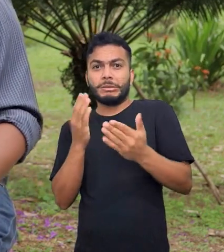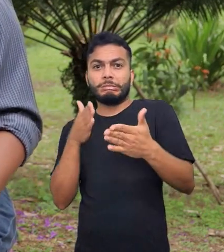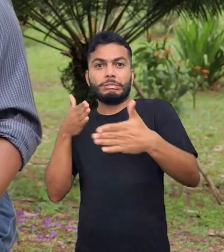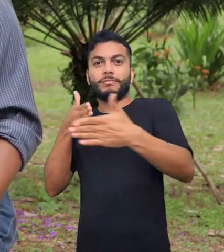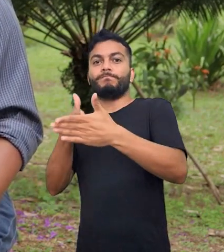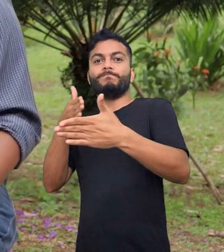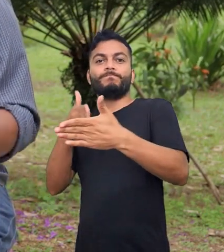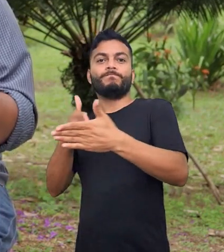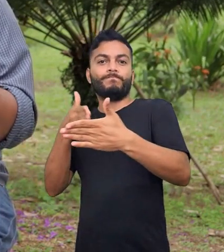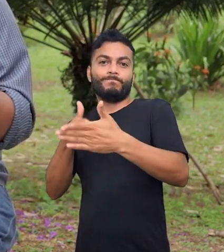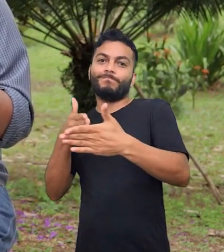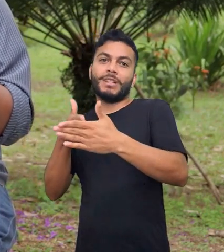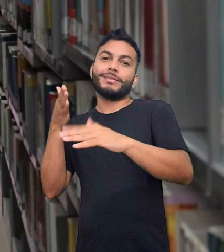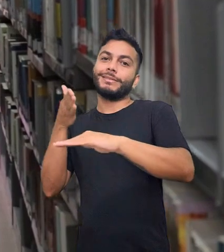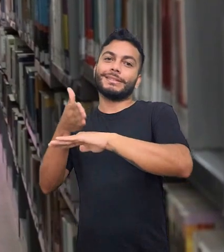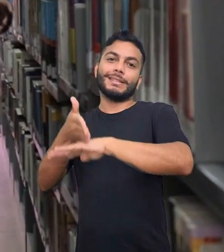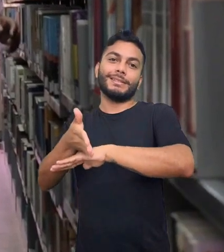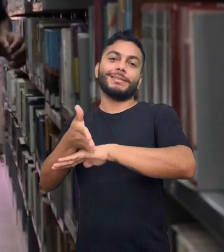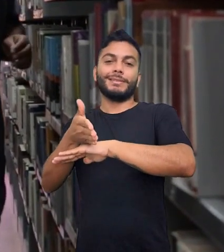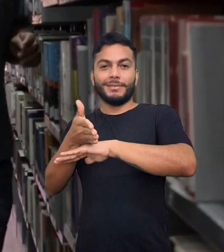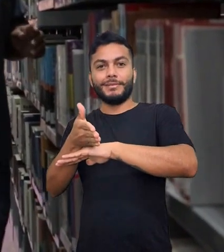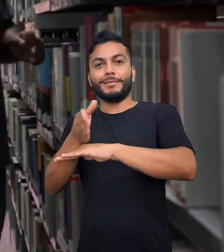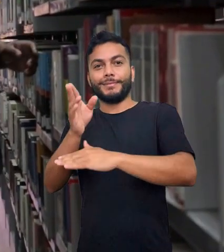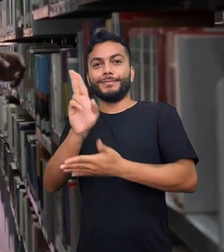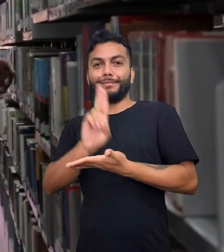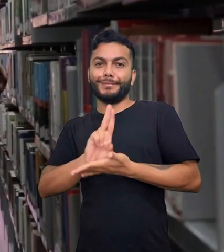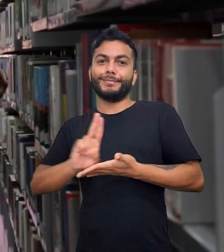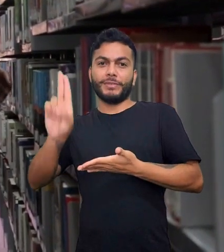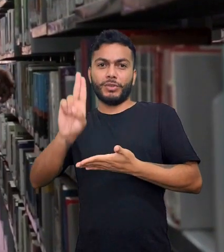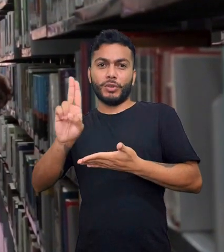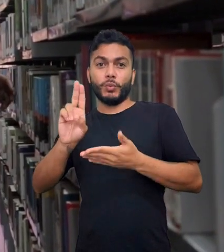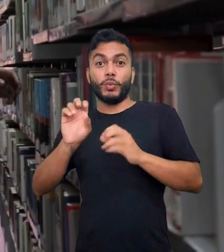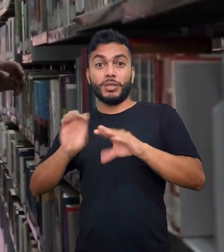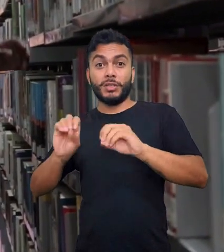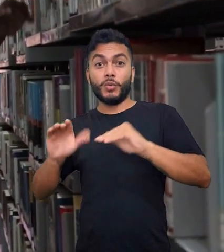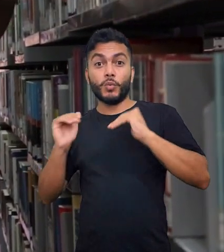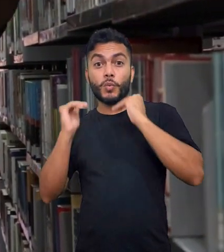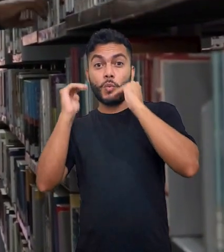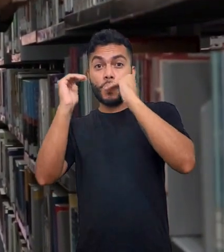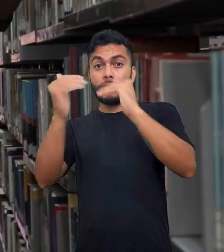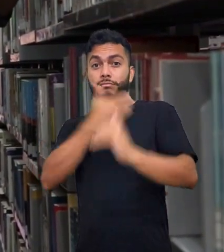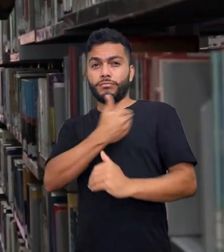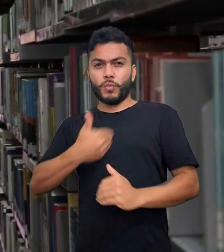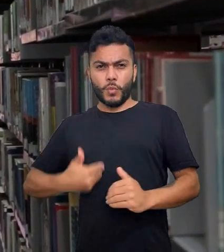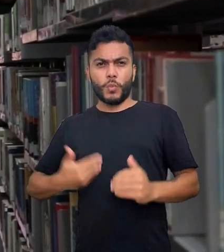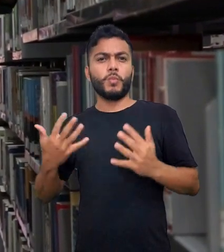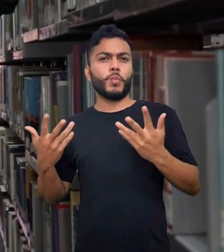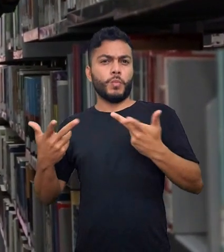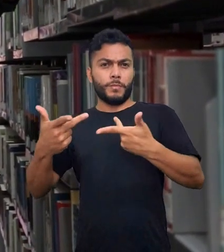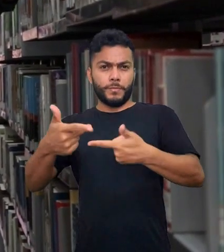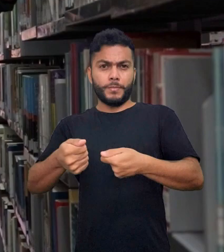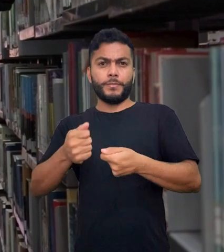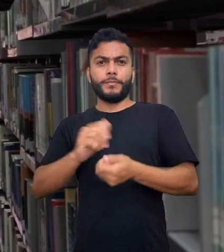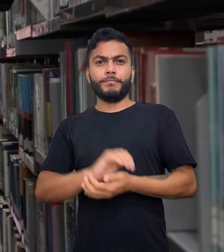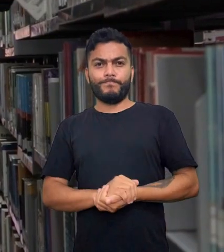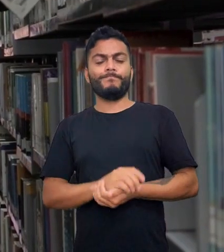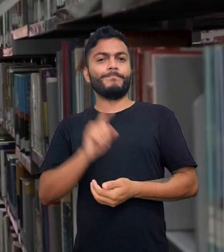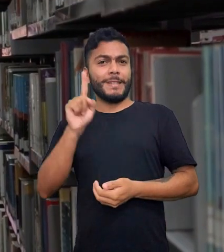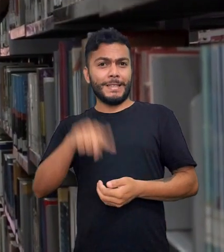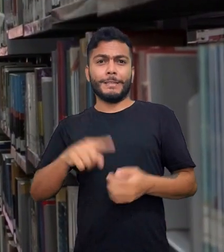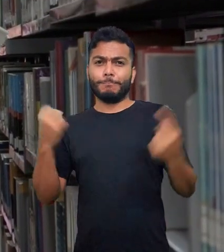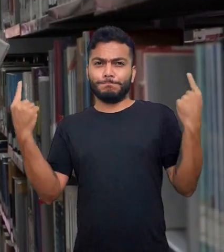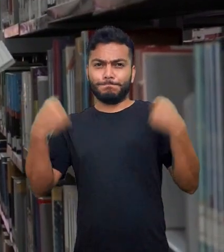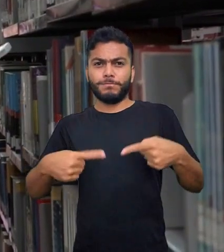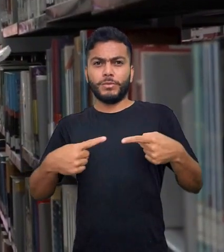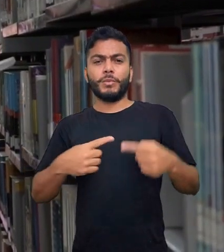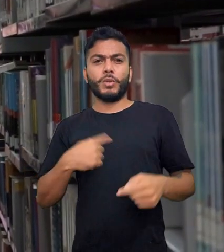e o ensino superior público com qualidade, né? Que é um grande desafio para nós e é direito nosso,